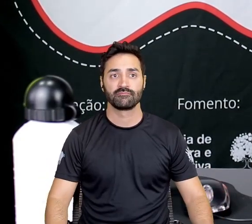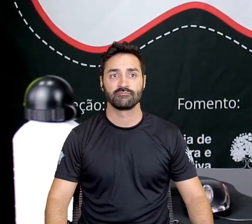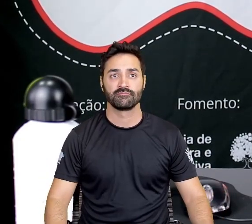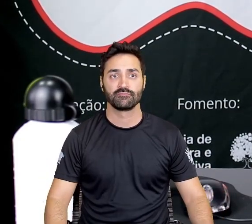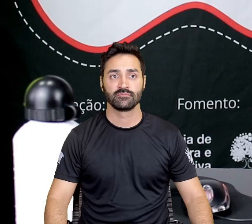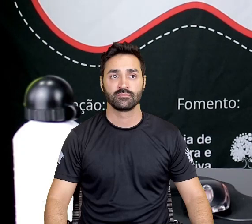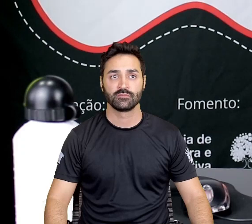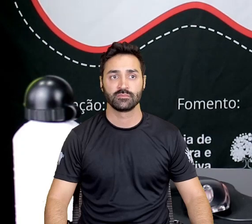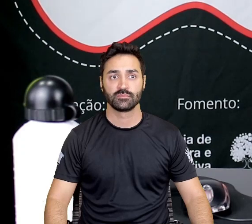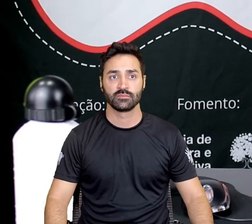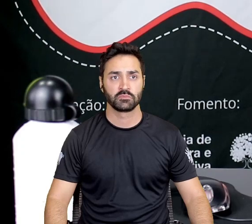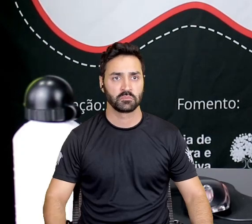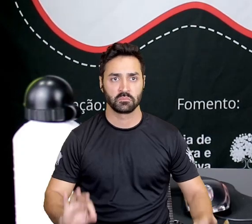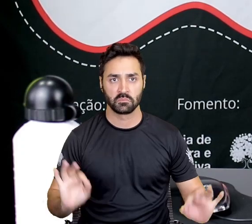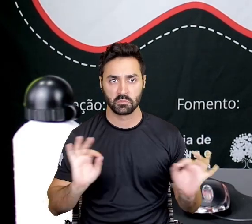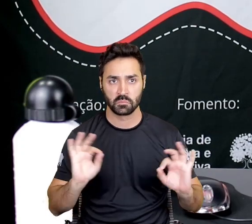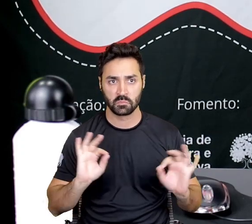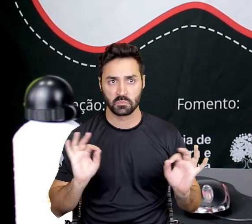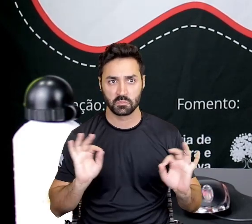Não?